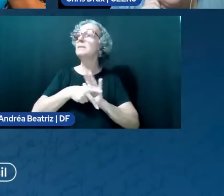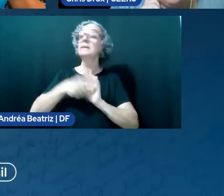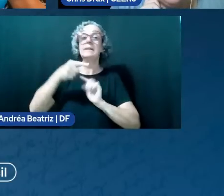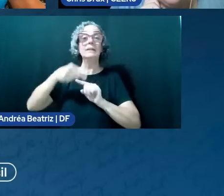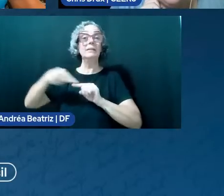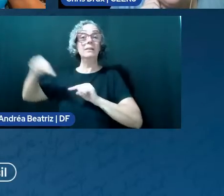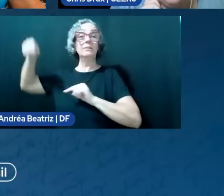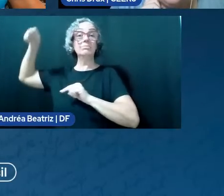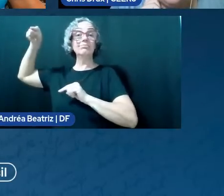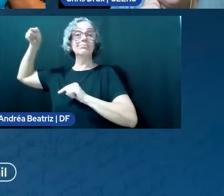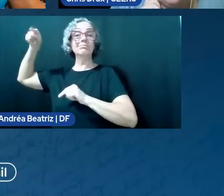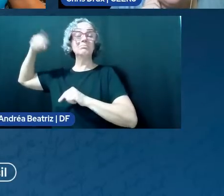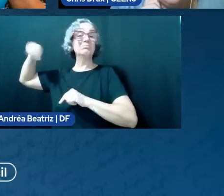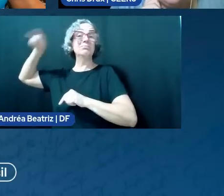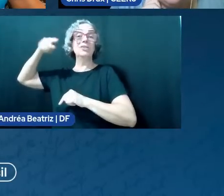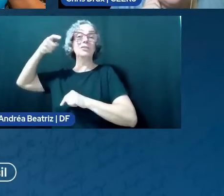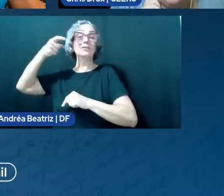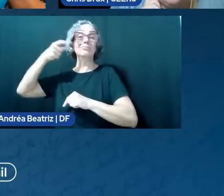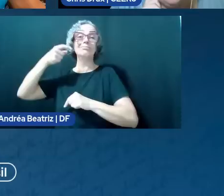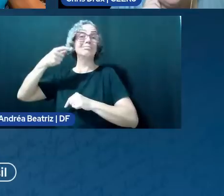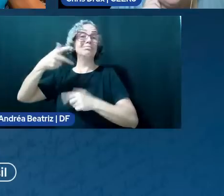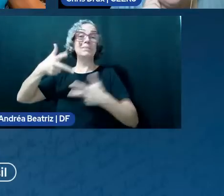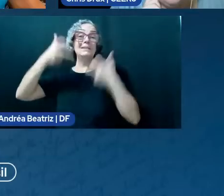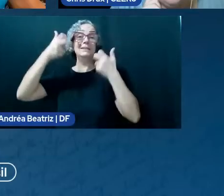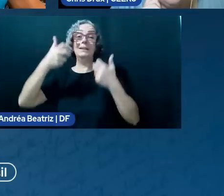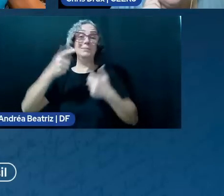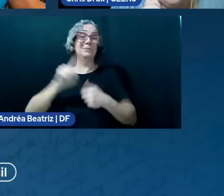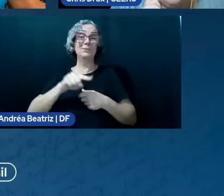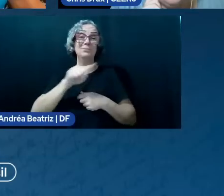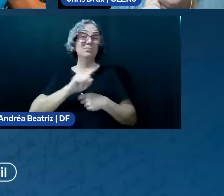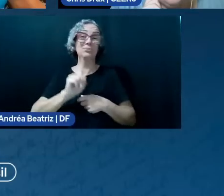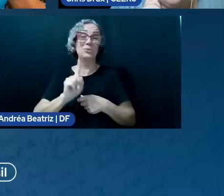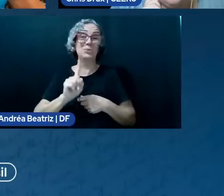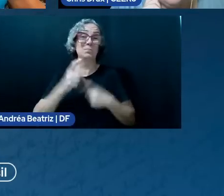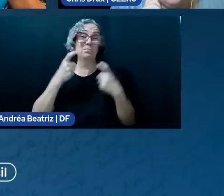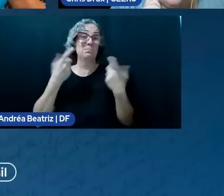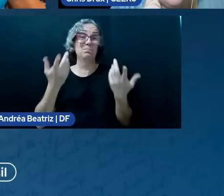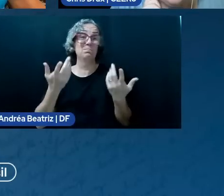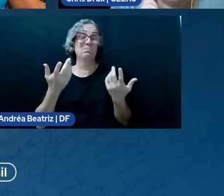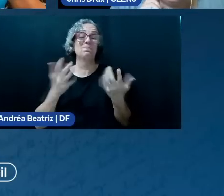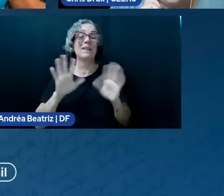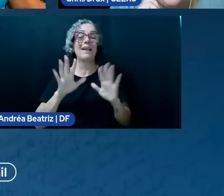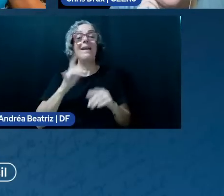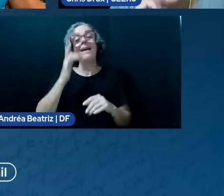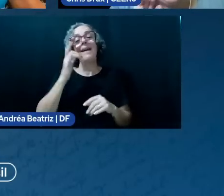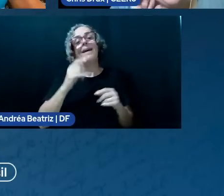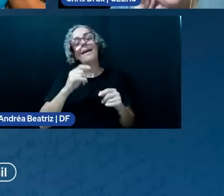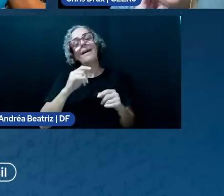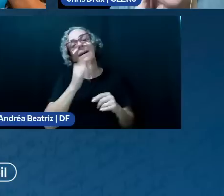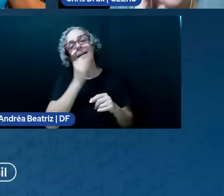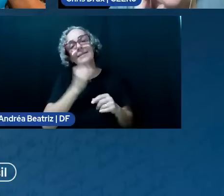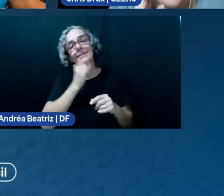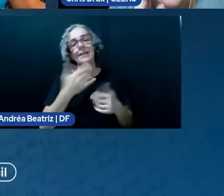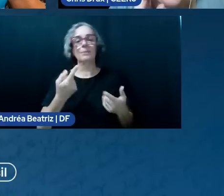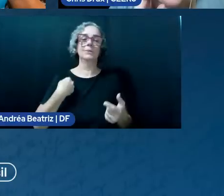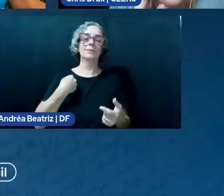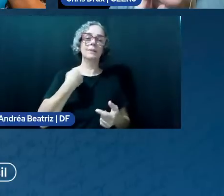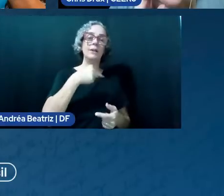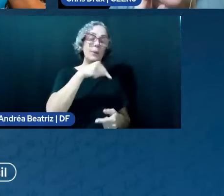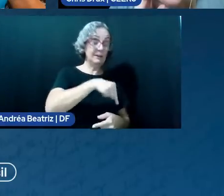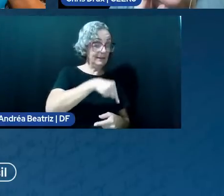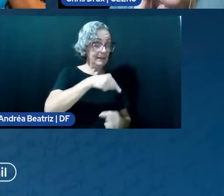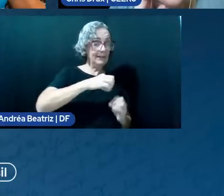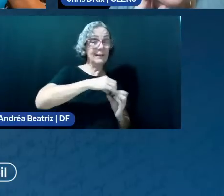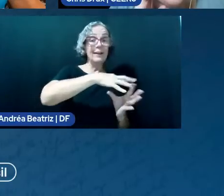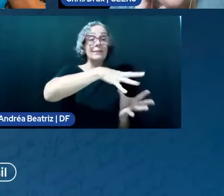objetiva. Né? Eu encontrei uma maneira de conseguir encontrar dinheiro fácil, mas não necessariamente de